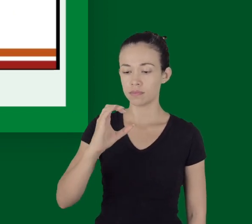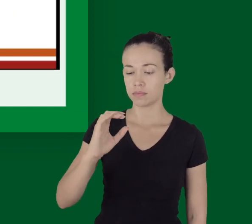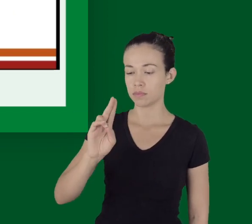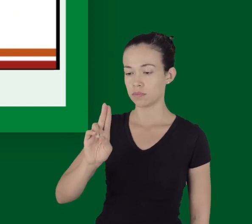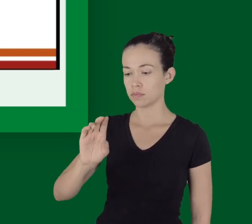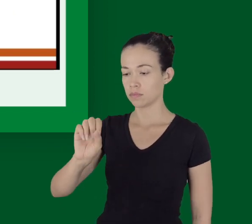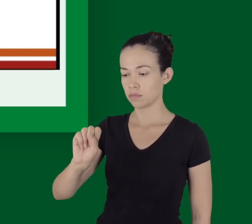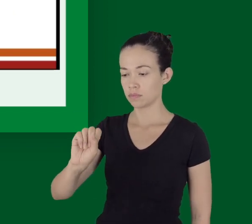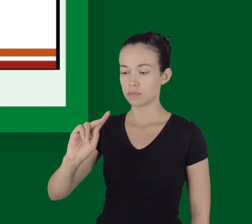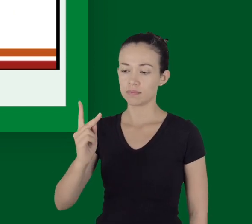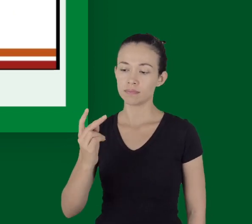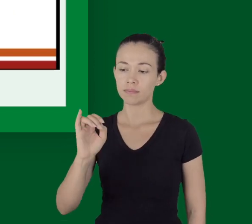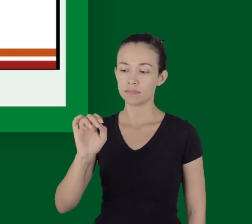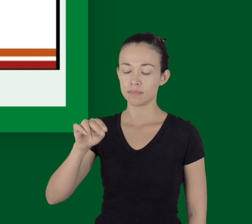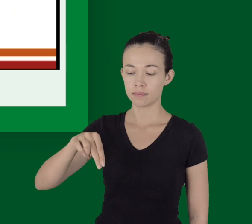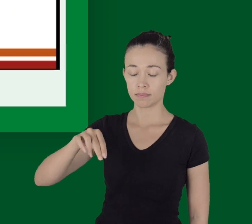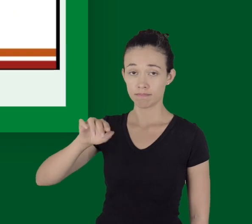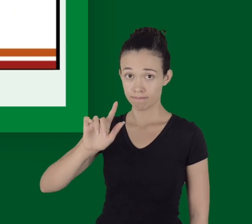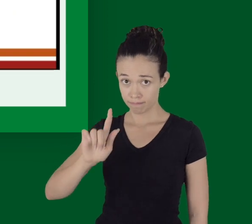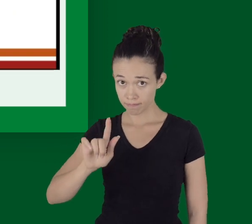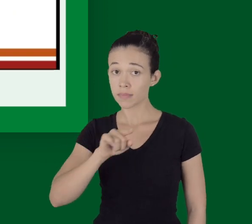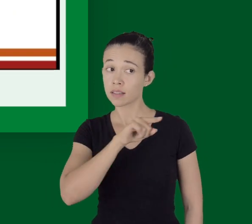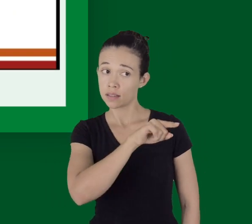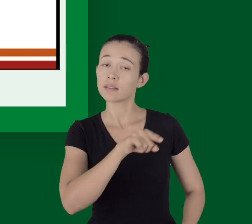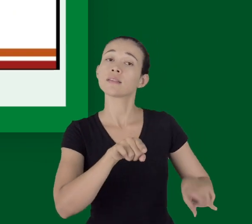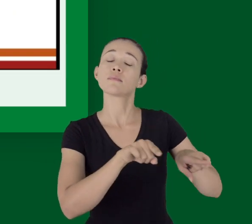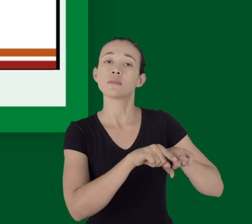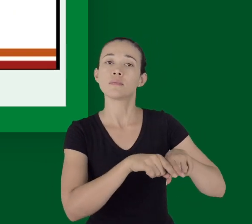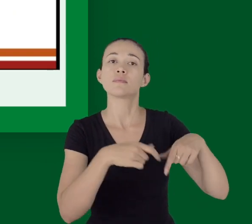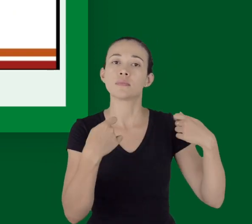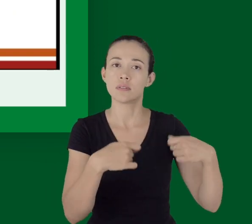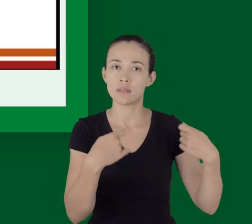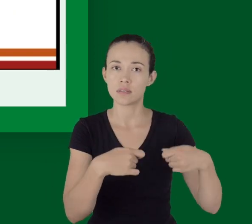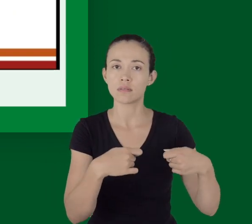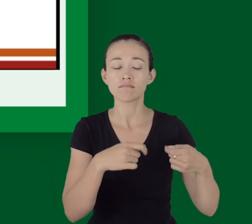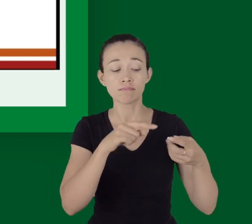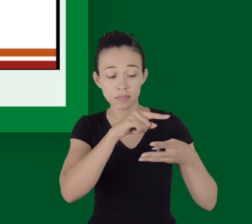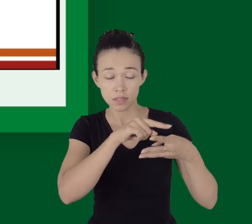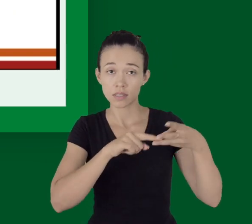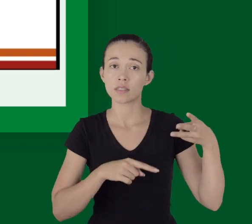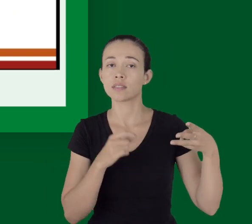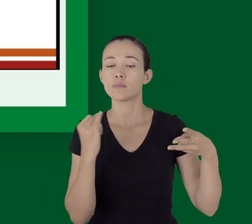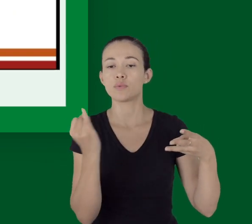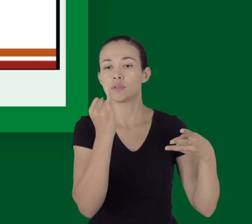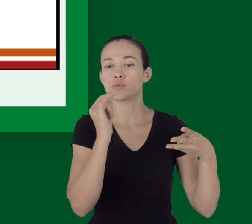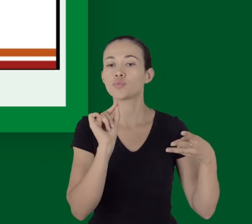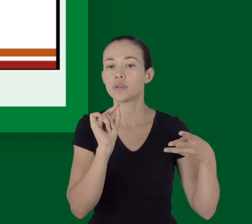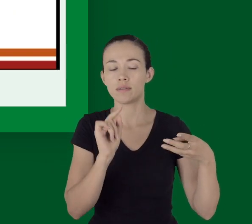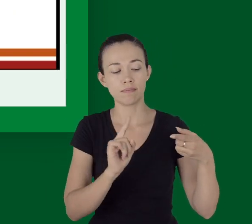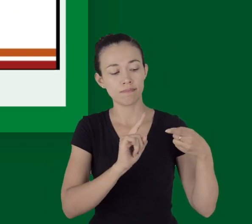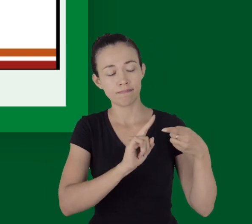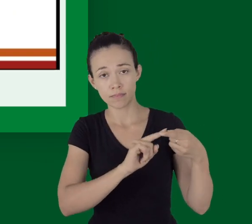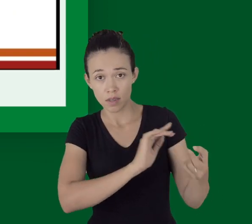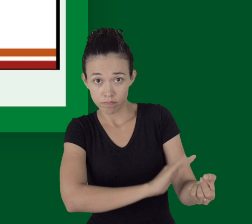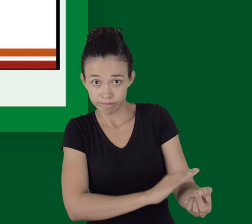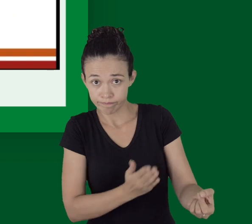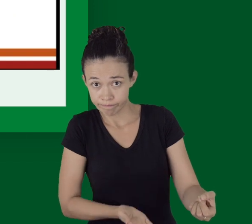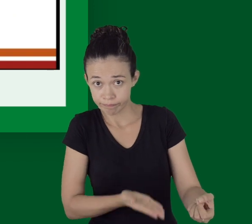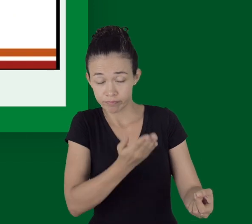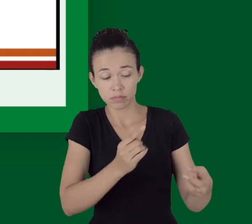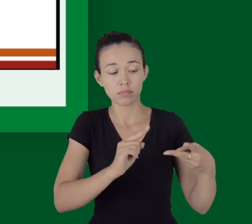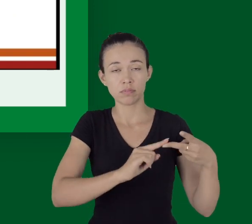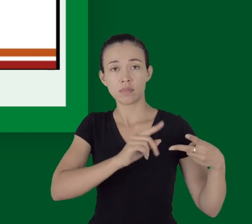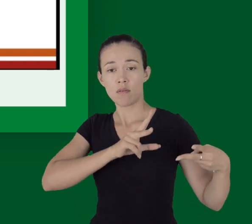Ela é configurada por três aspectos importantes, que é hipertensão, bradicardia e alteração do padrão respiratório. Se o paciente está muito